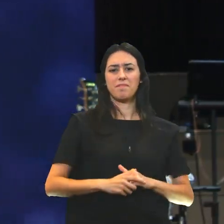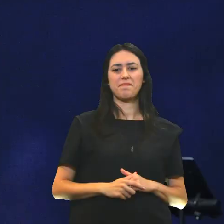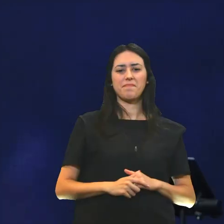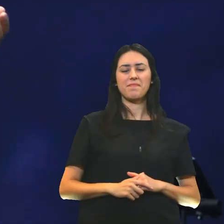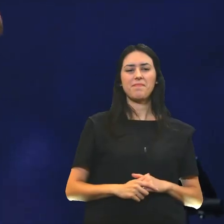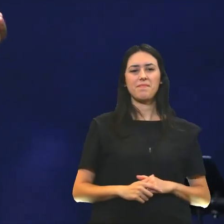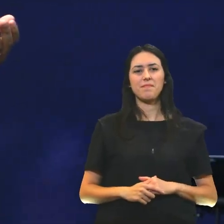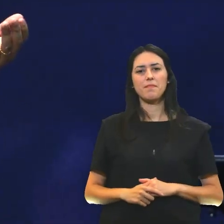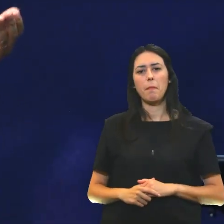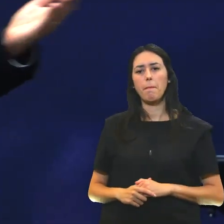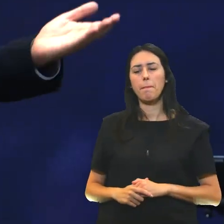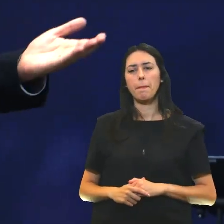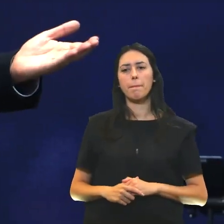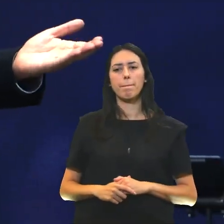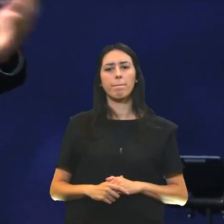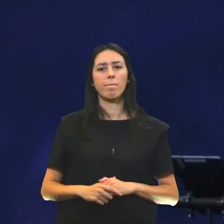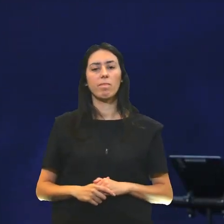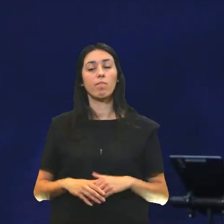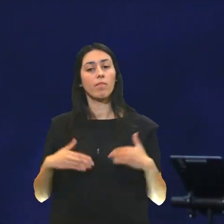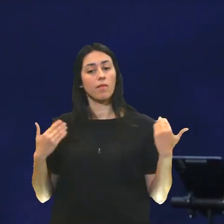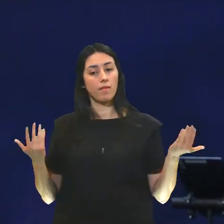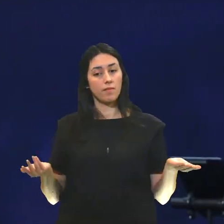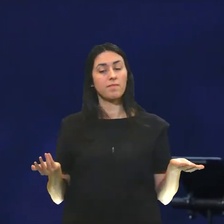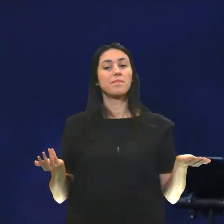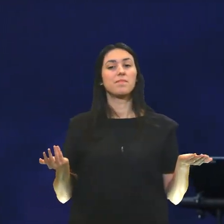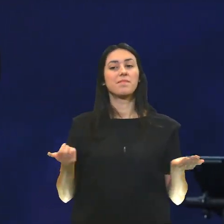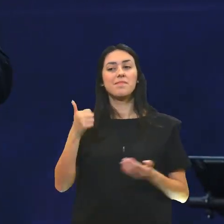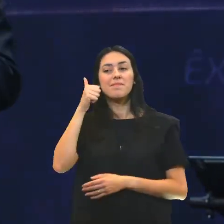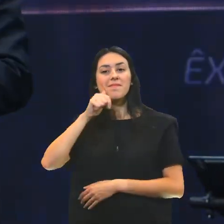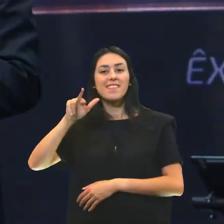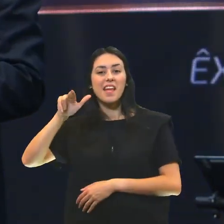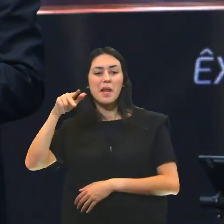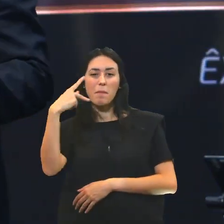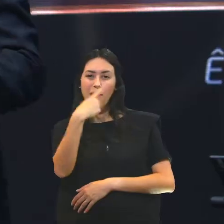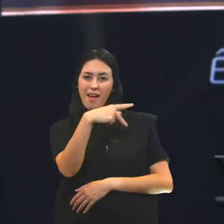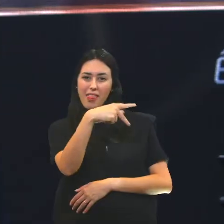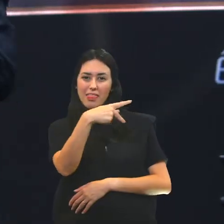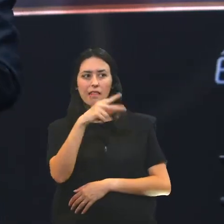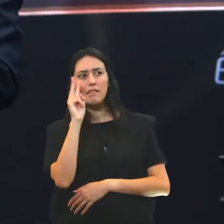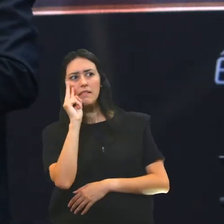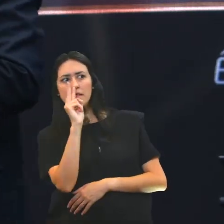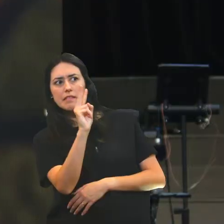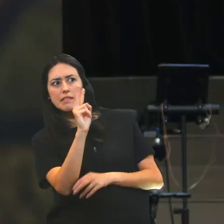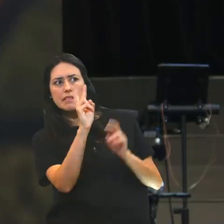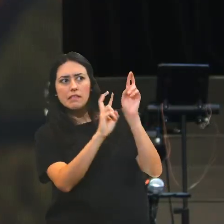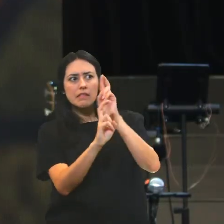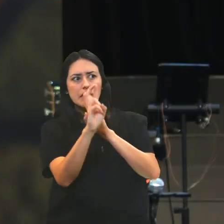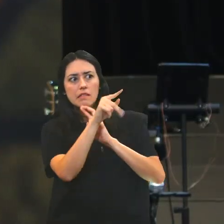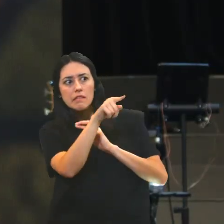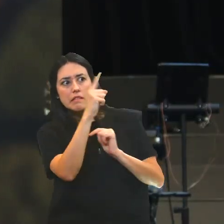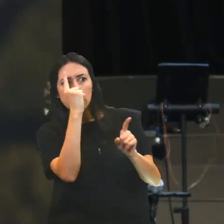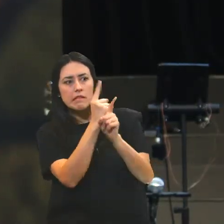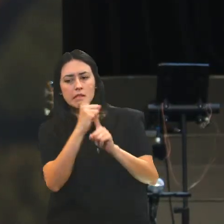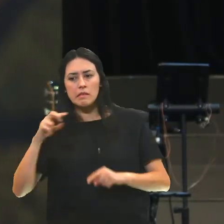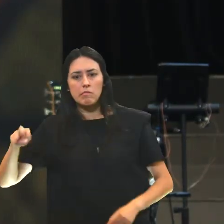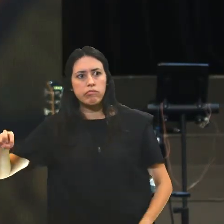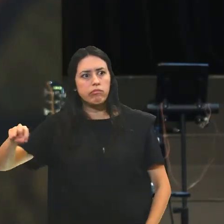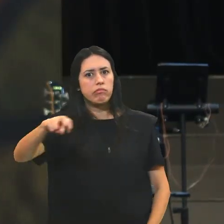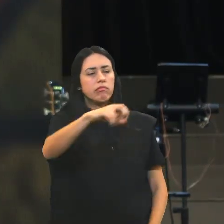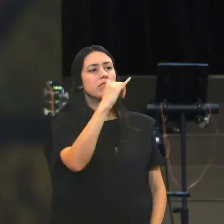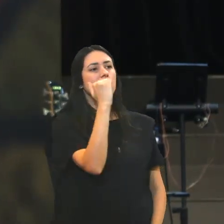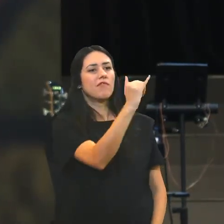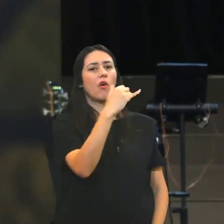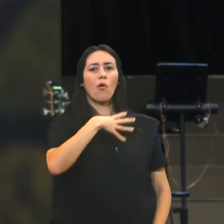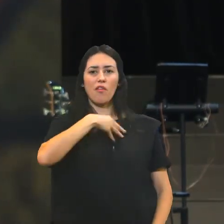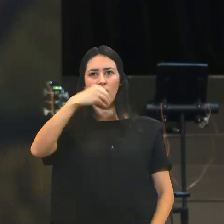No meio disso, uma irmãzinha que está acompanhando e corre lá na princesa e diz: princesa,